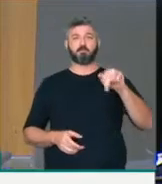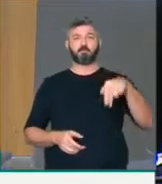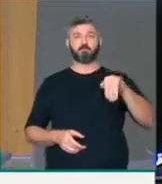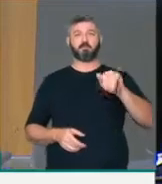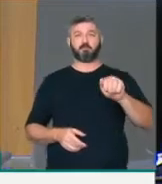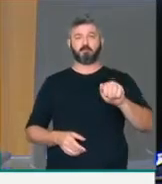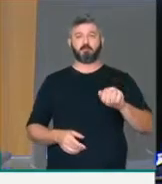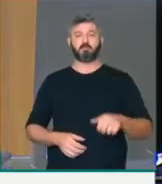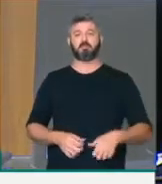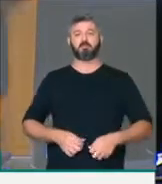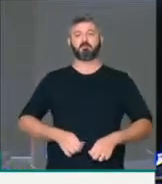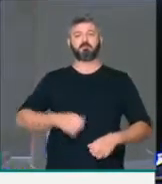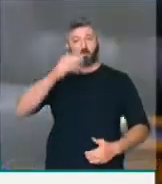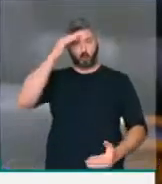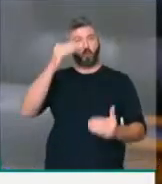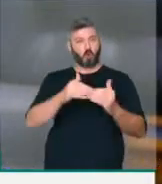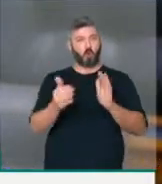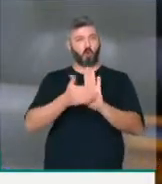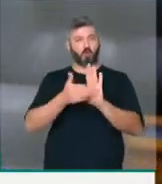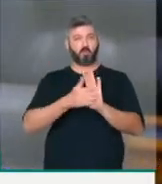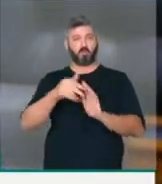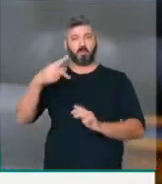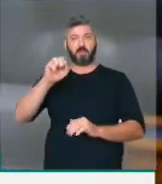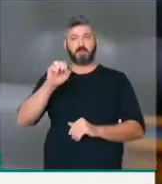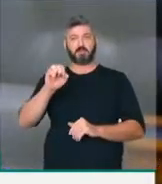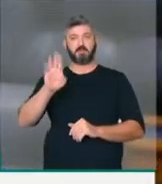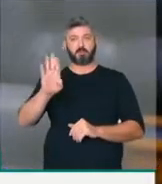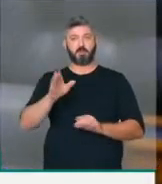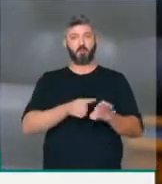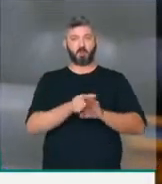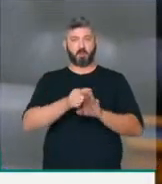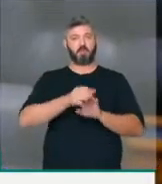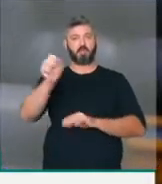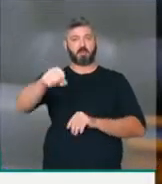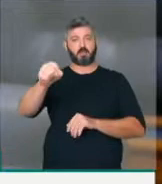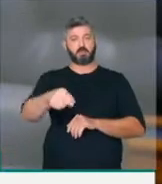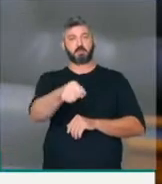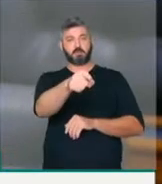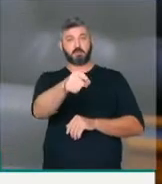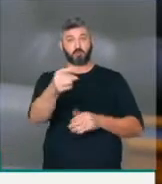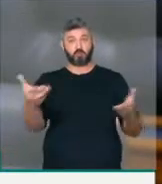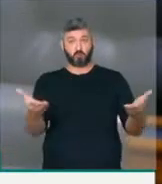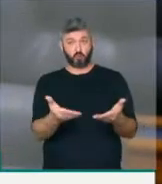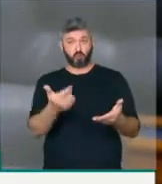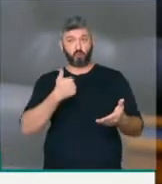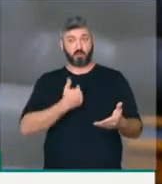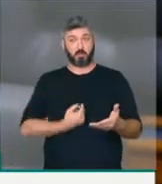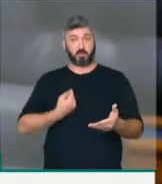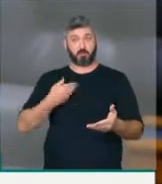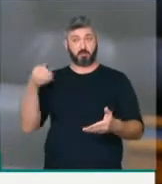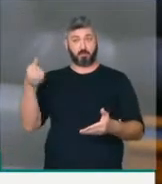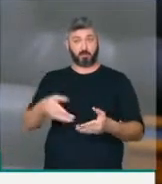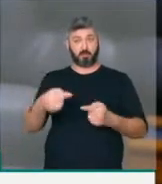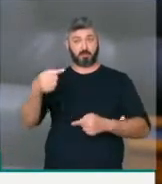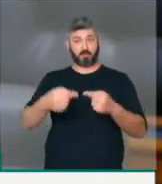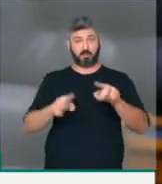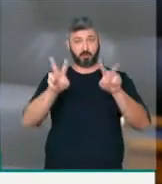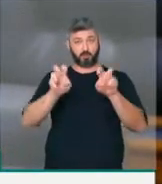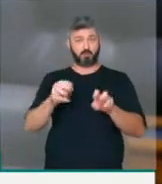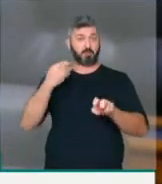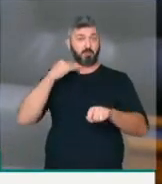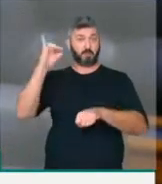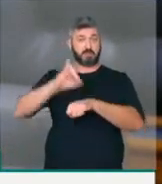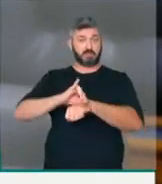Cidadania concorda com a proposta do PSB, orienta sim. Eu hoje participei de um debate sobre essa questão do